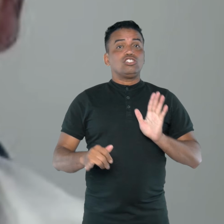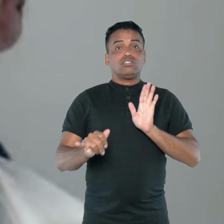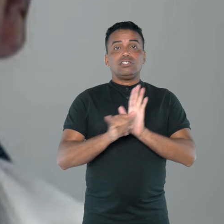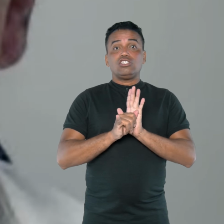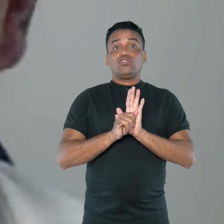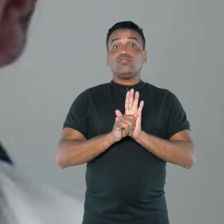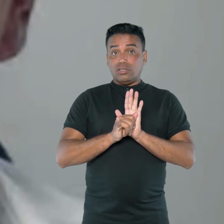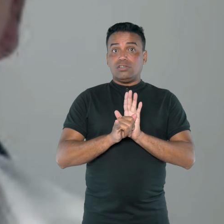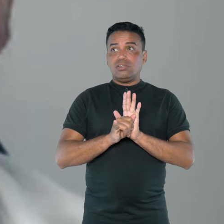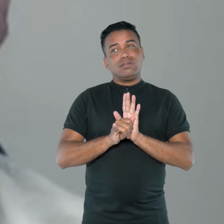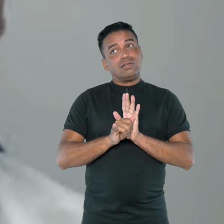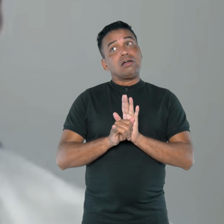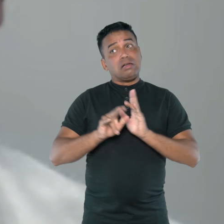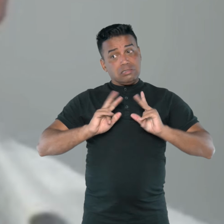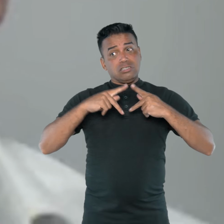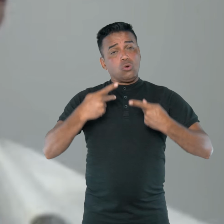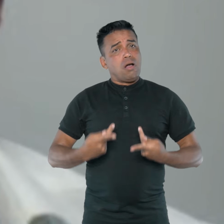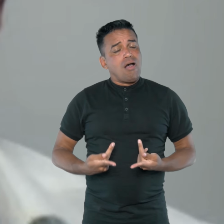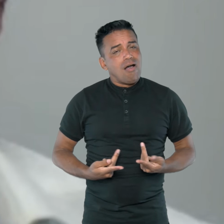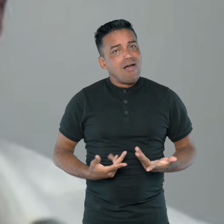humanos, né, frágeis, né,